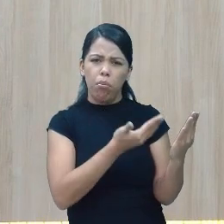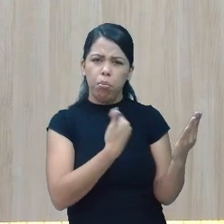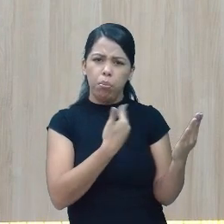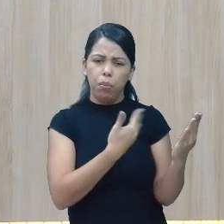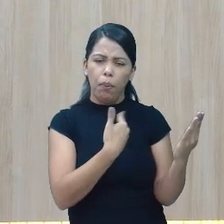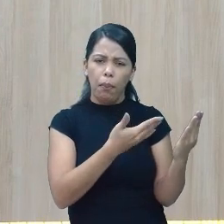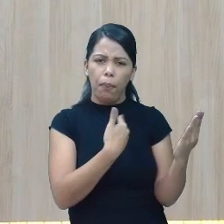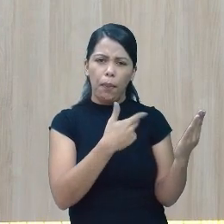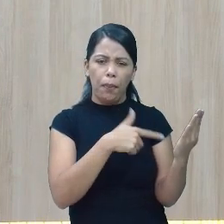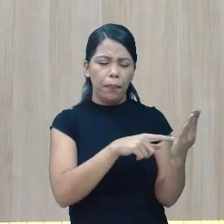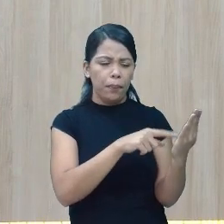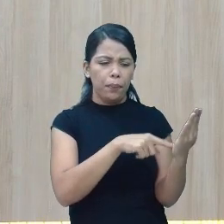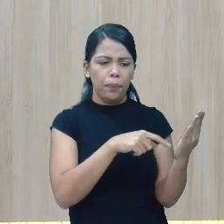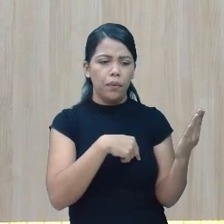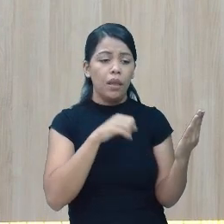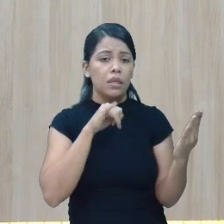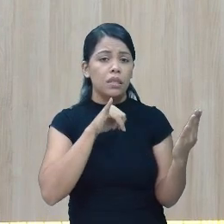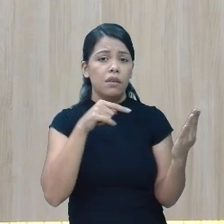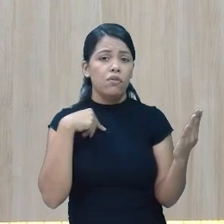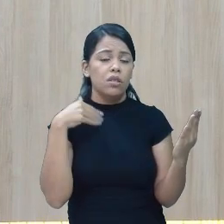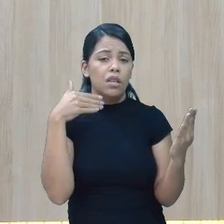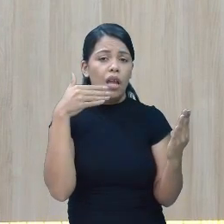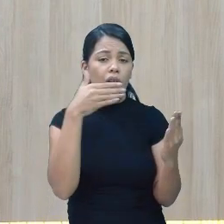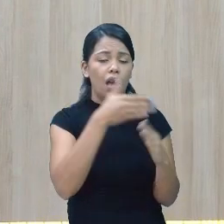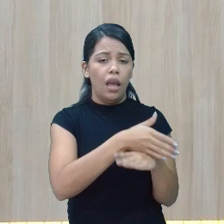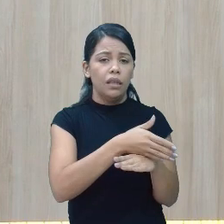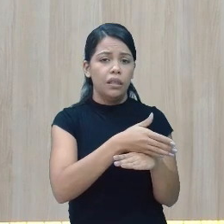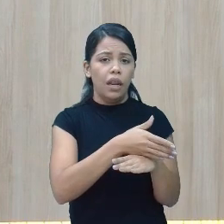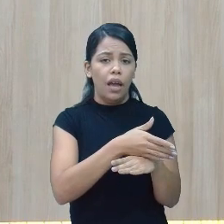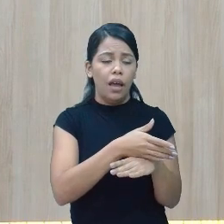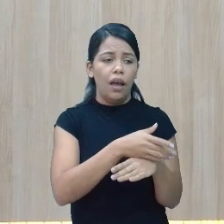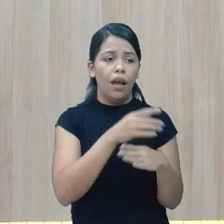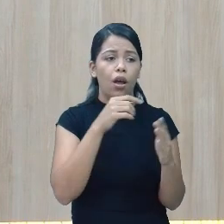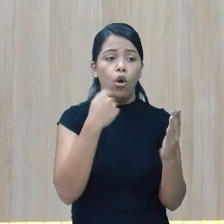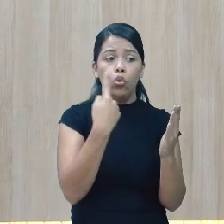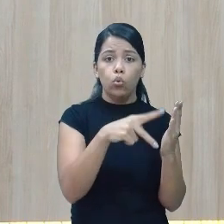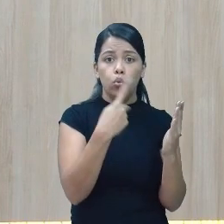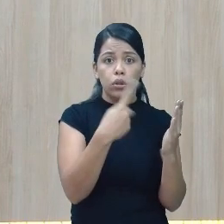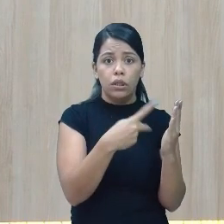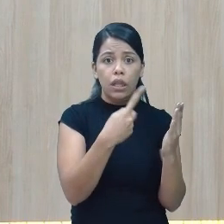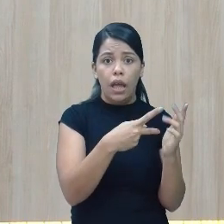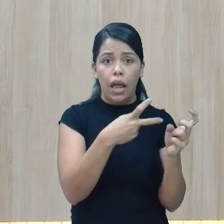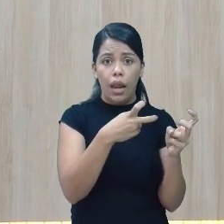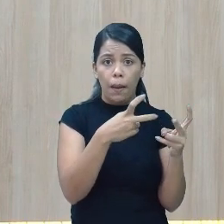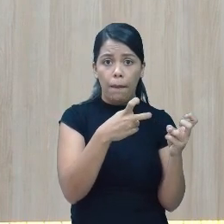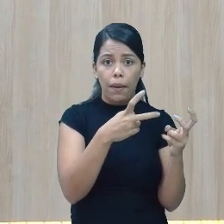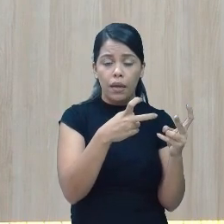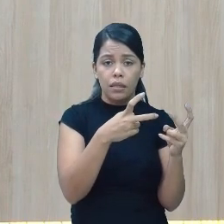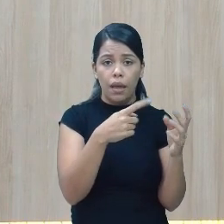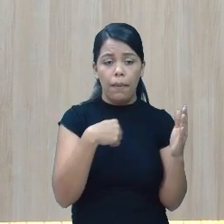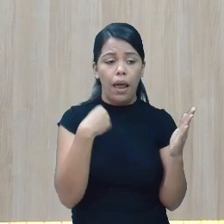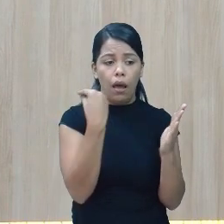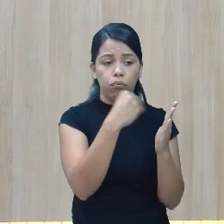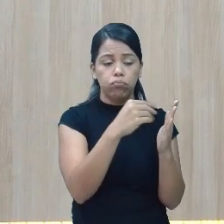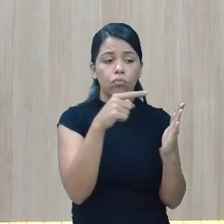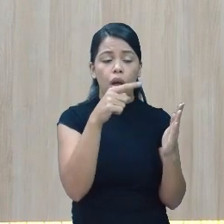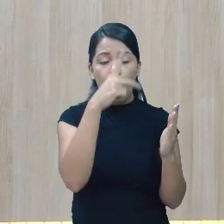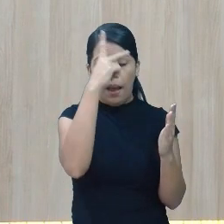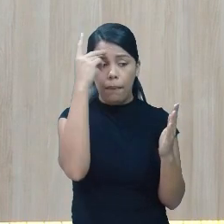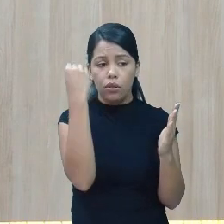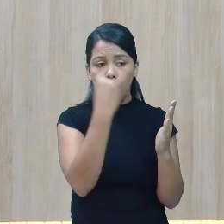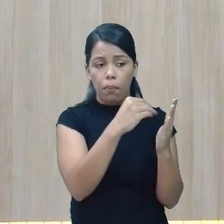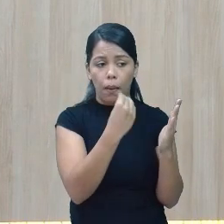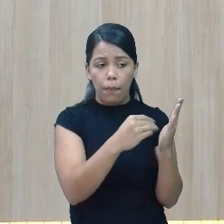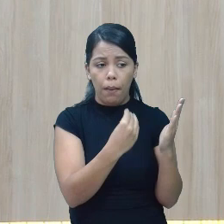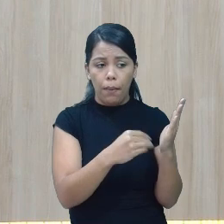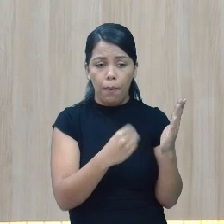lá a página dela, vai perceber que ela ainda continua postando as coisas, mas não aparece para você. Por quê? Porque os dados que